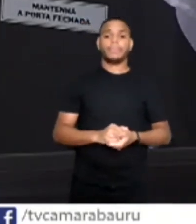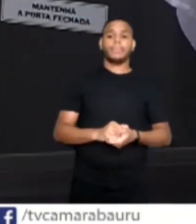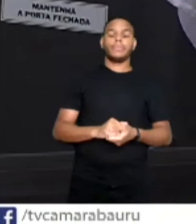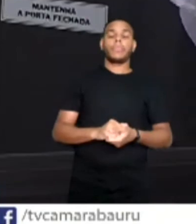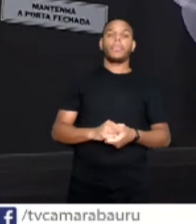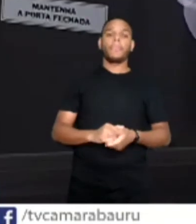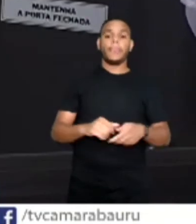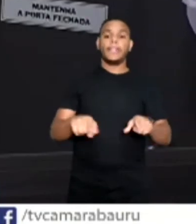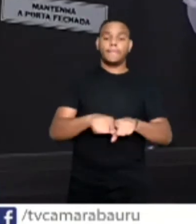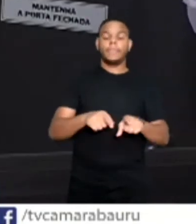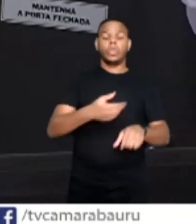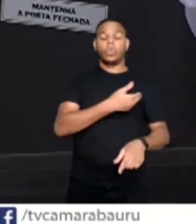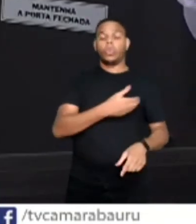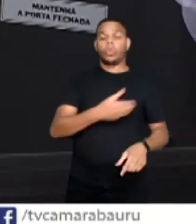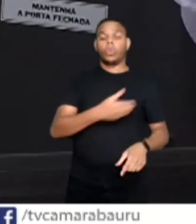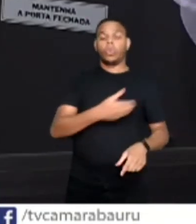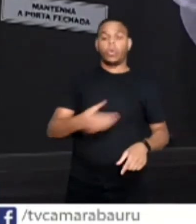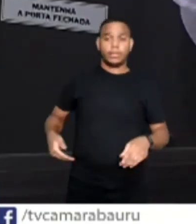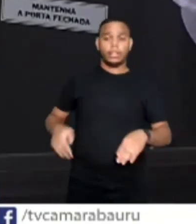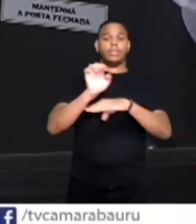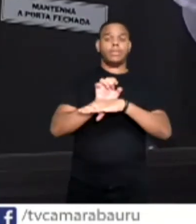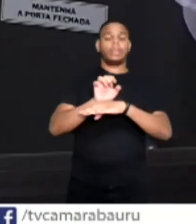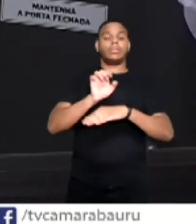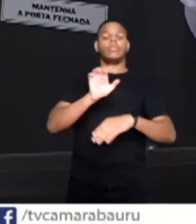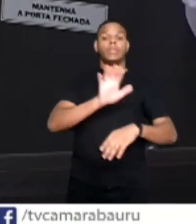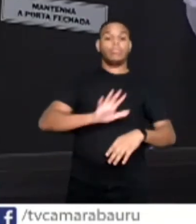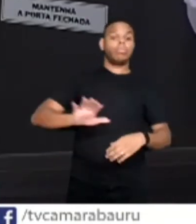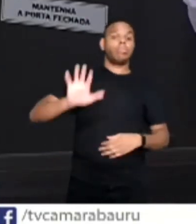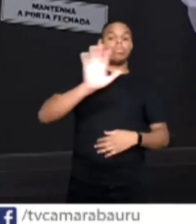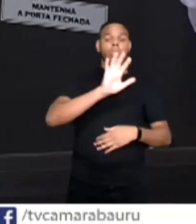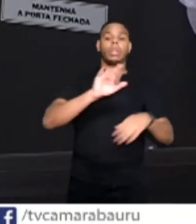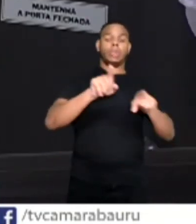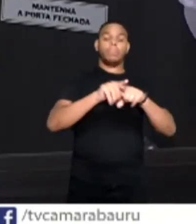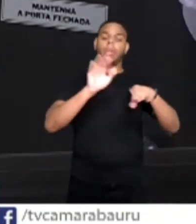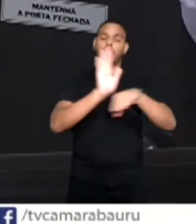do estado em várias benfeitorias,